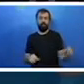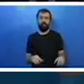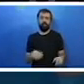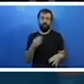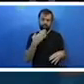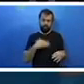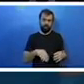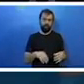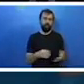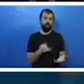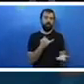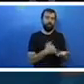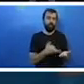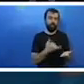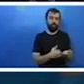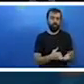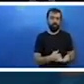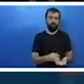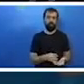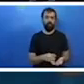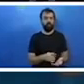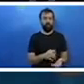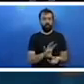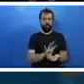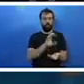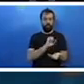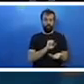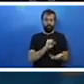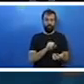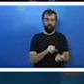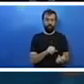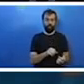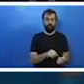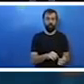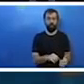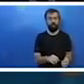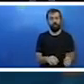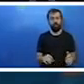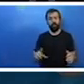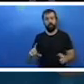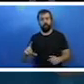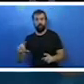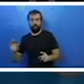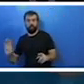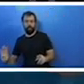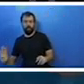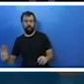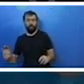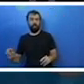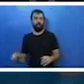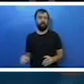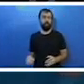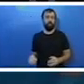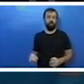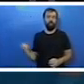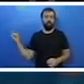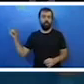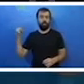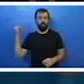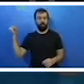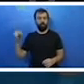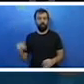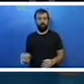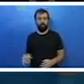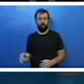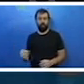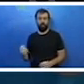impostos cobrados dos mineradores, B, eram parte importante dos rendimentos da coroa.